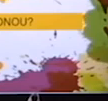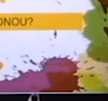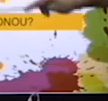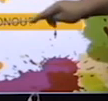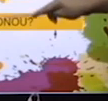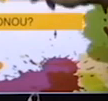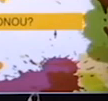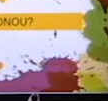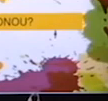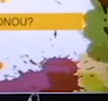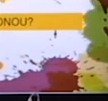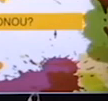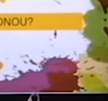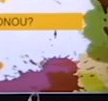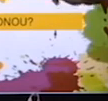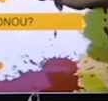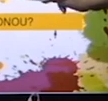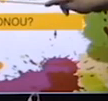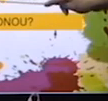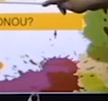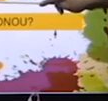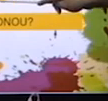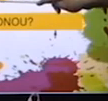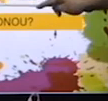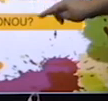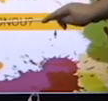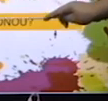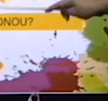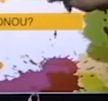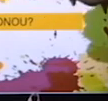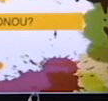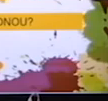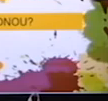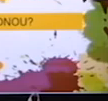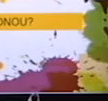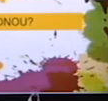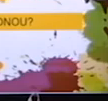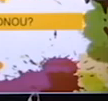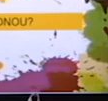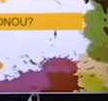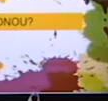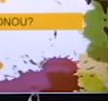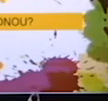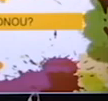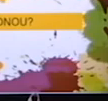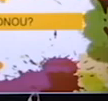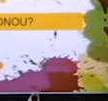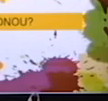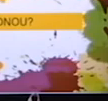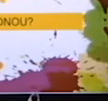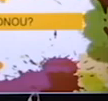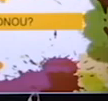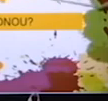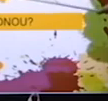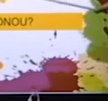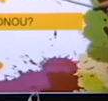13, 14, 15, 16,